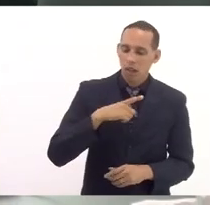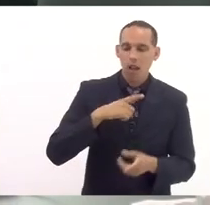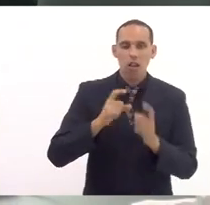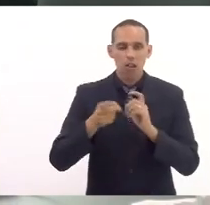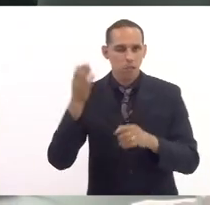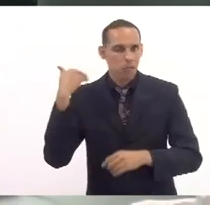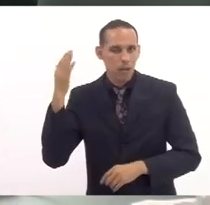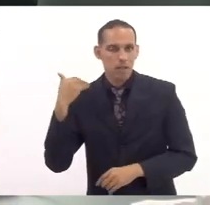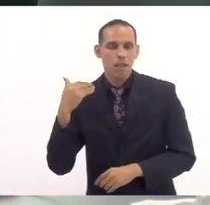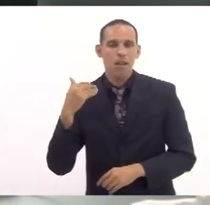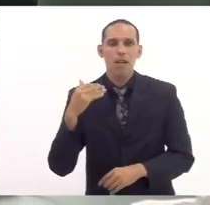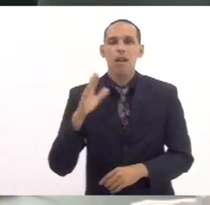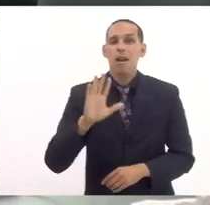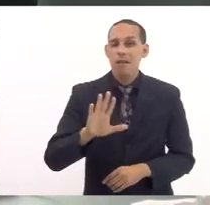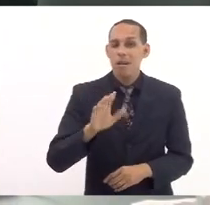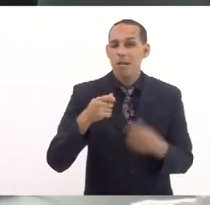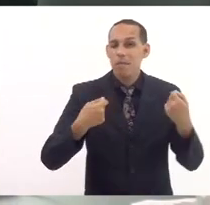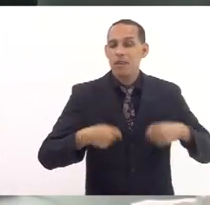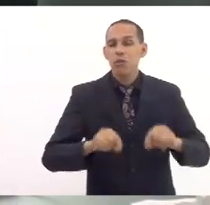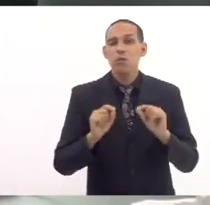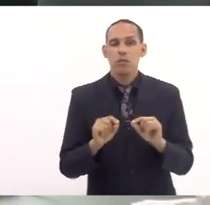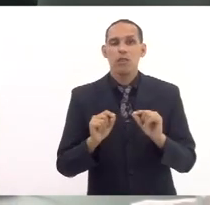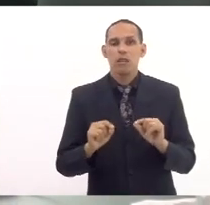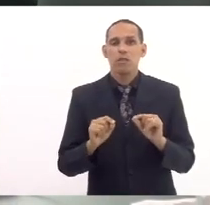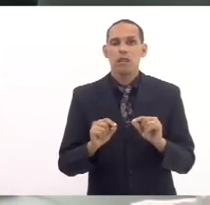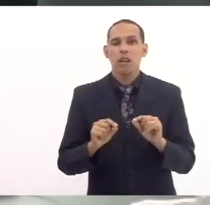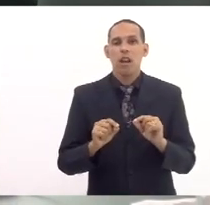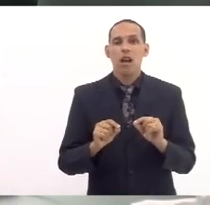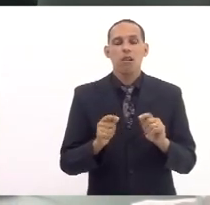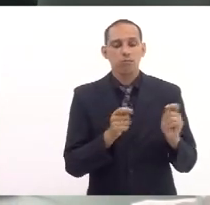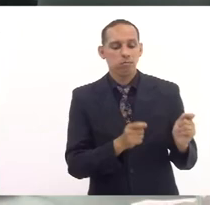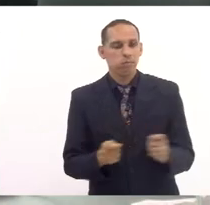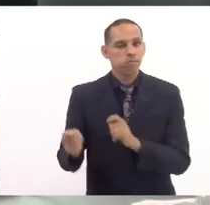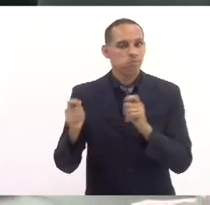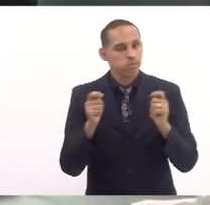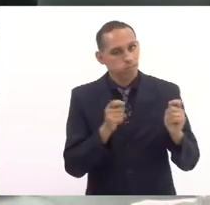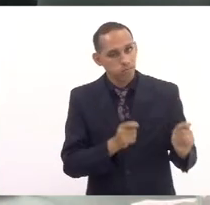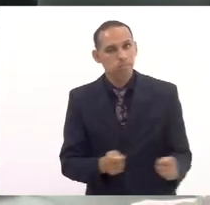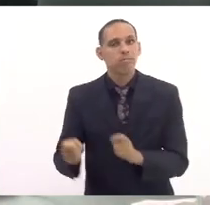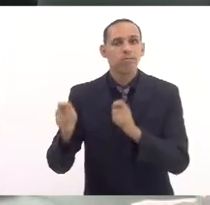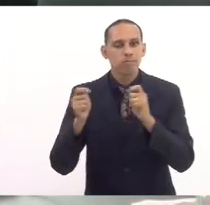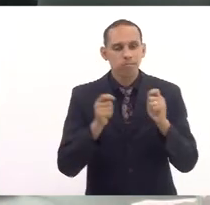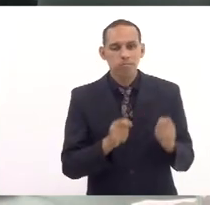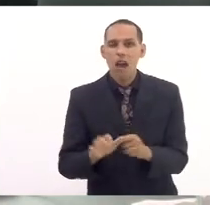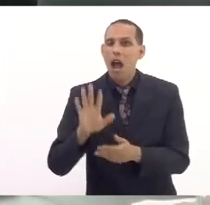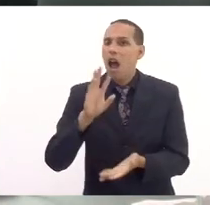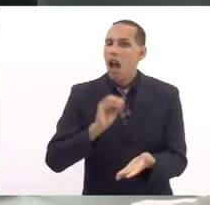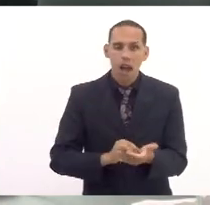e essa reunião deveria acontecer periodicamente. E